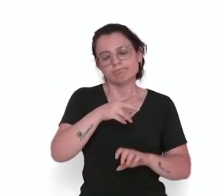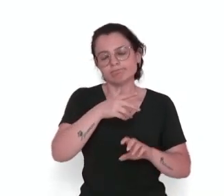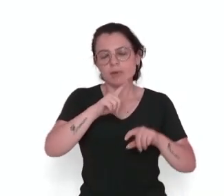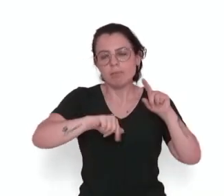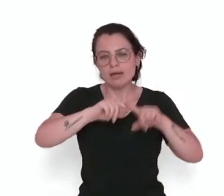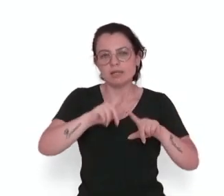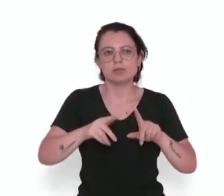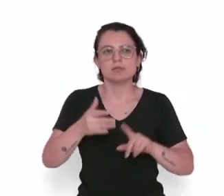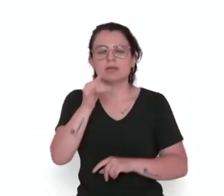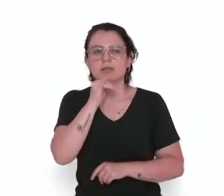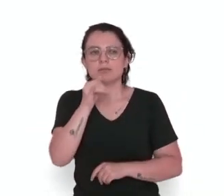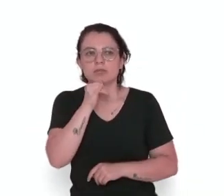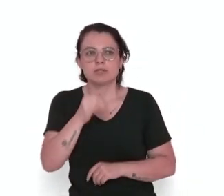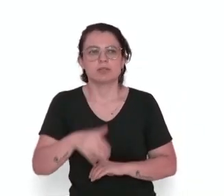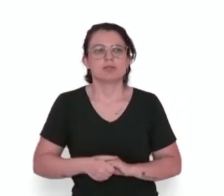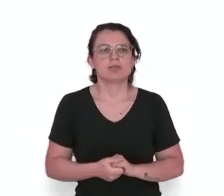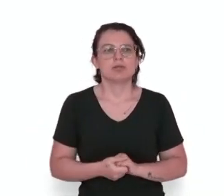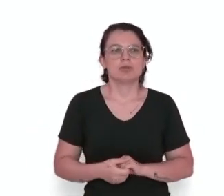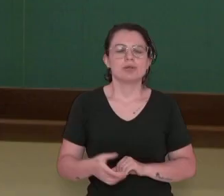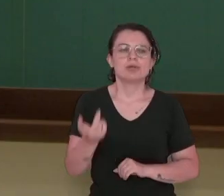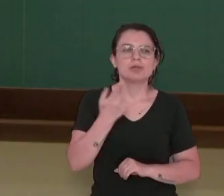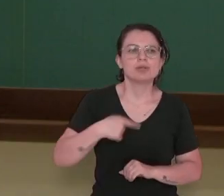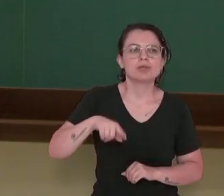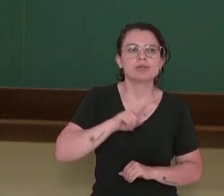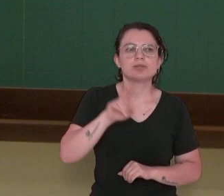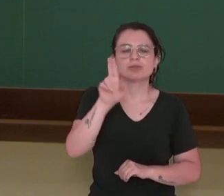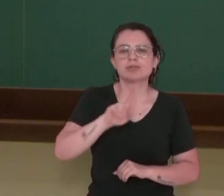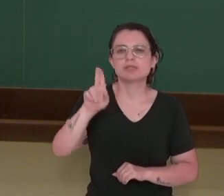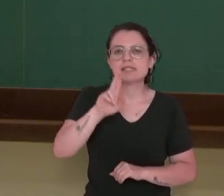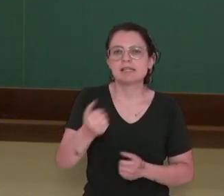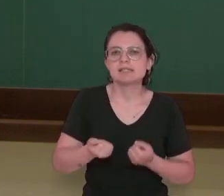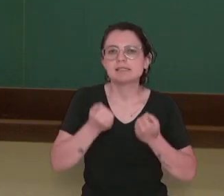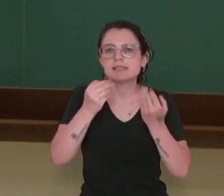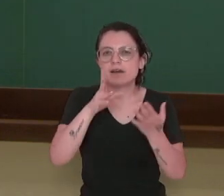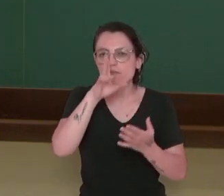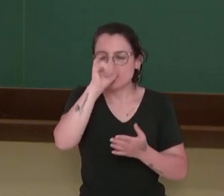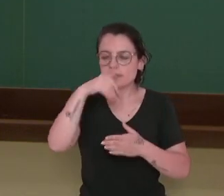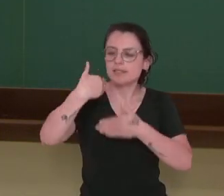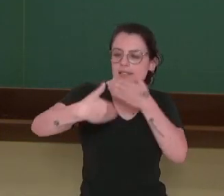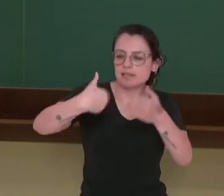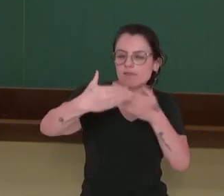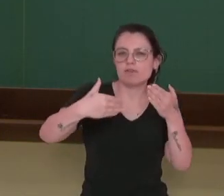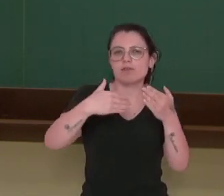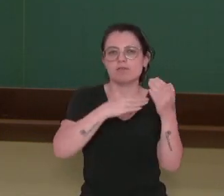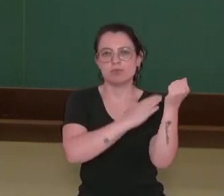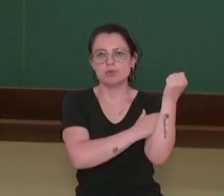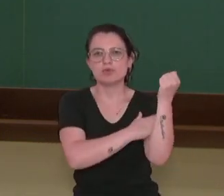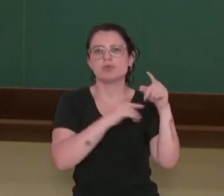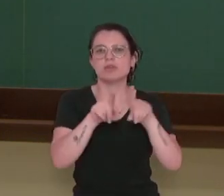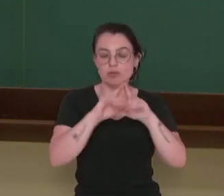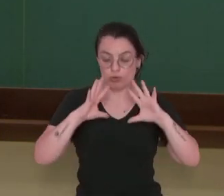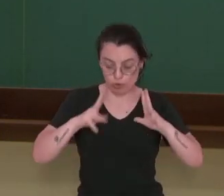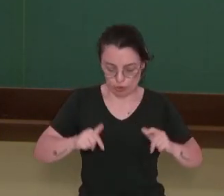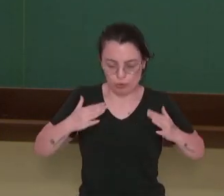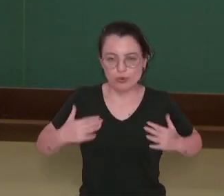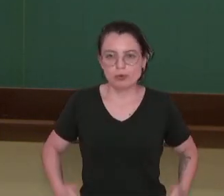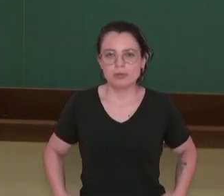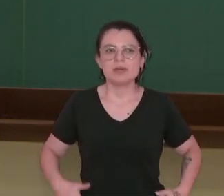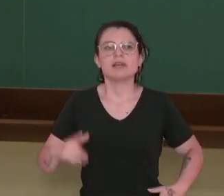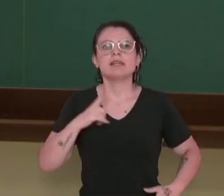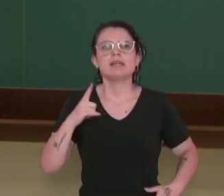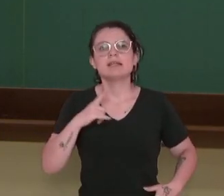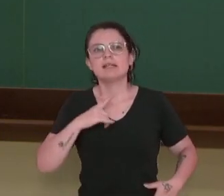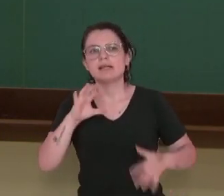diferentes grupos musculares a seus praticantes. Então, desenvolve o corpo como um todo. E o peso